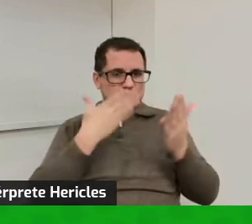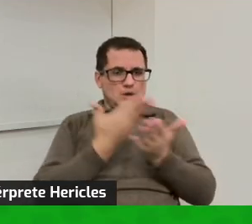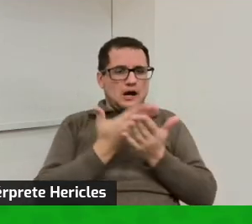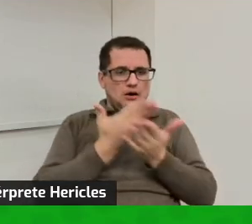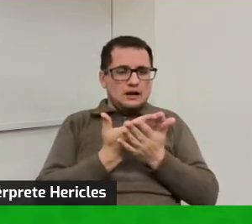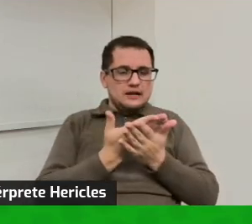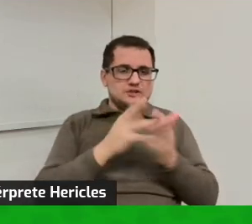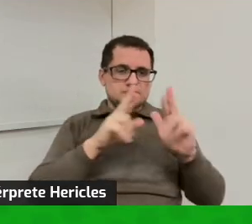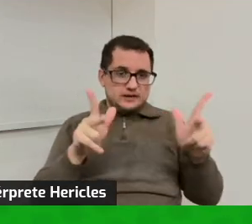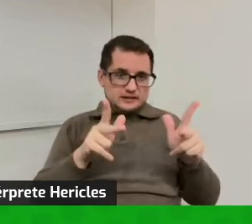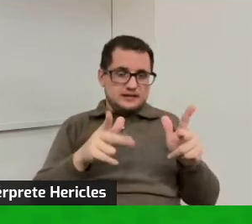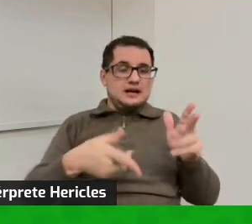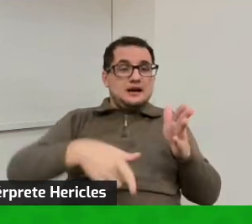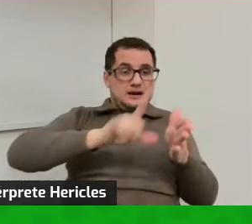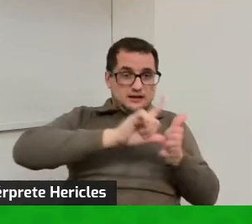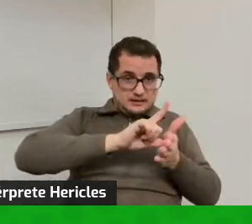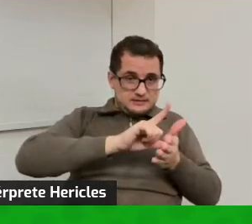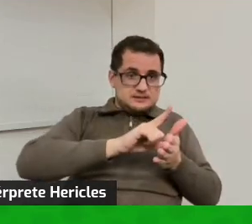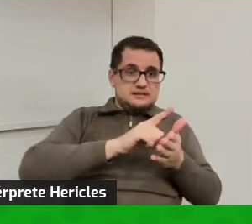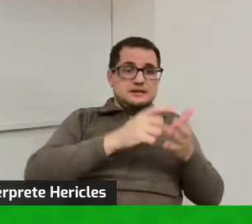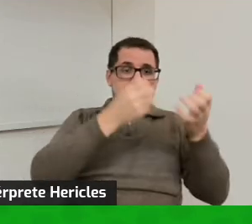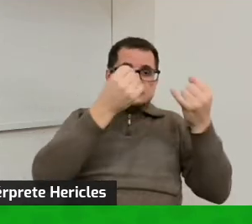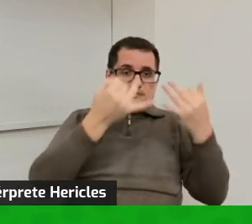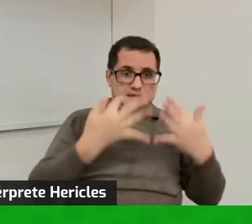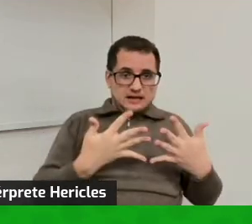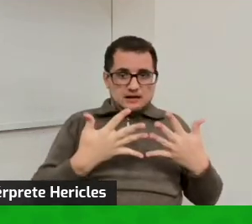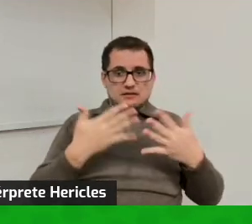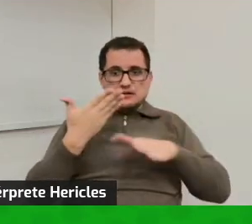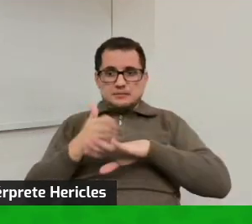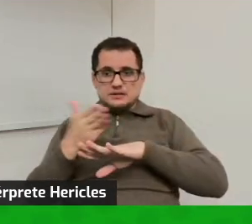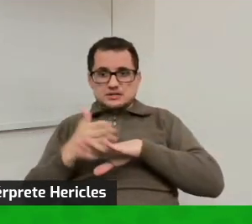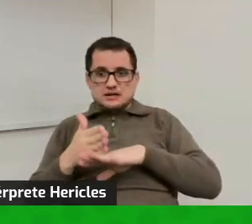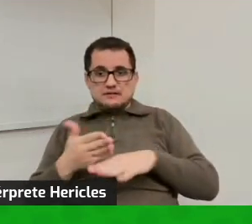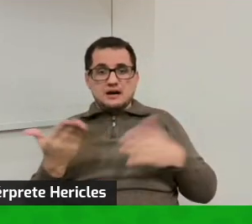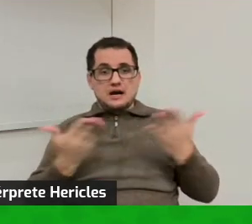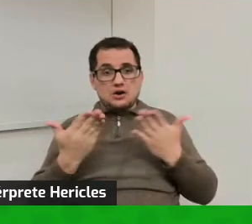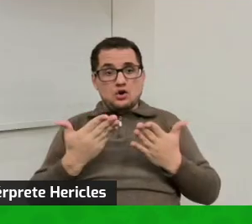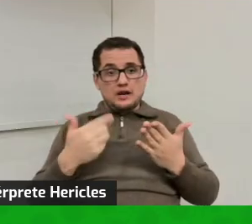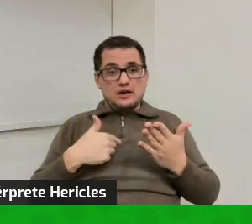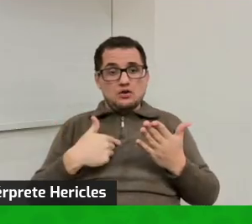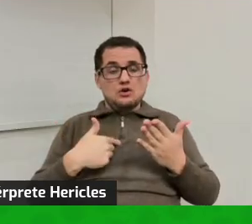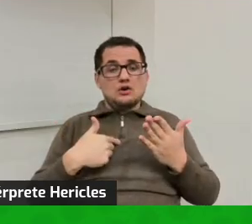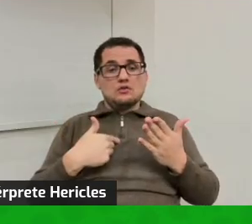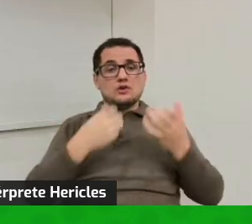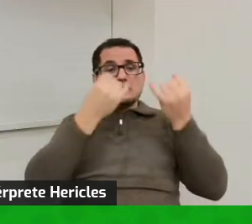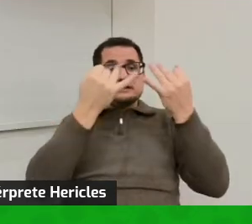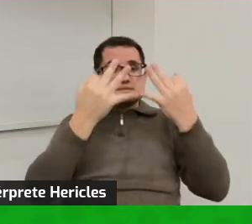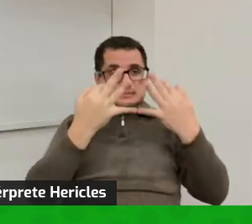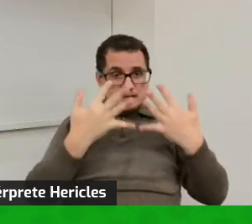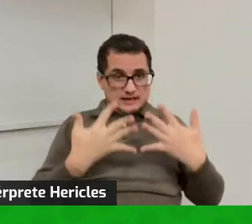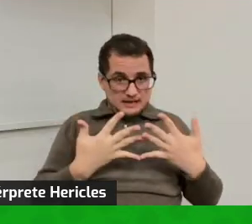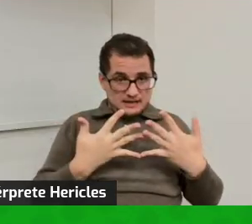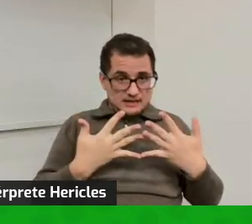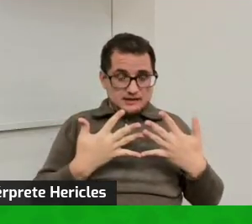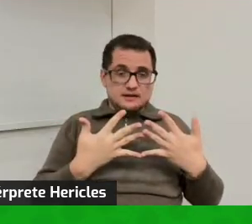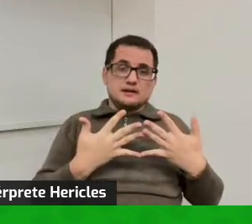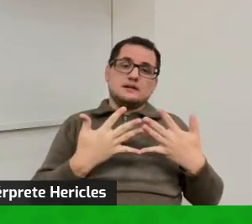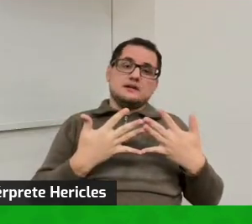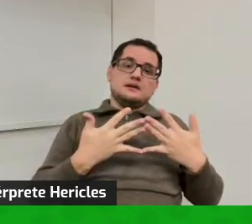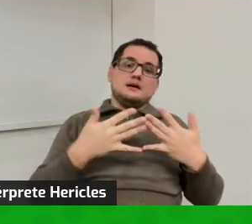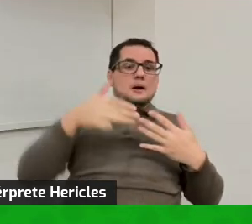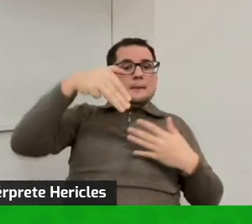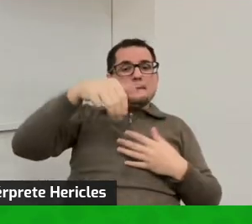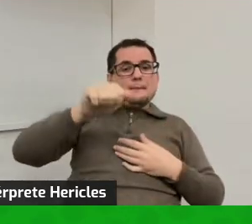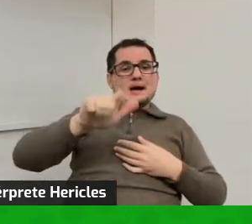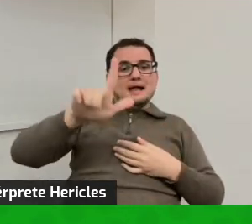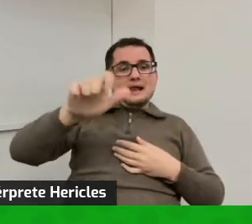ser em 2 blocos. Então, eu vou explicar a mala direta, a gente vai fazer uma mala direta e depois a gente vai para a planilha, falo sobre os dados da planilha e daí a gente